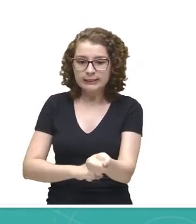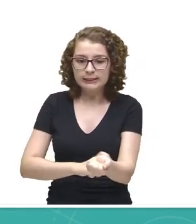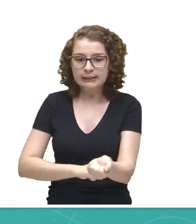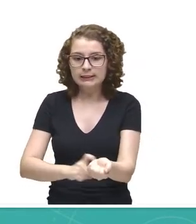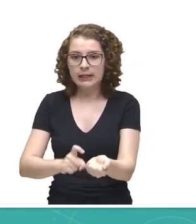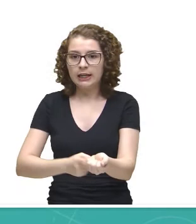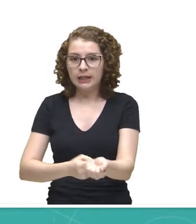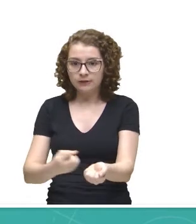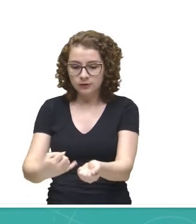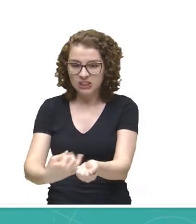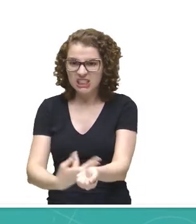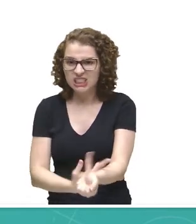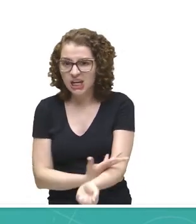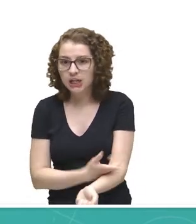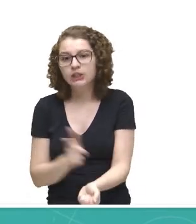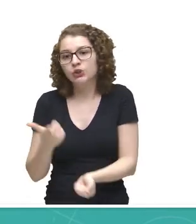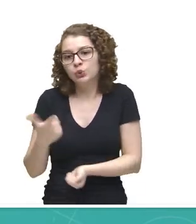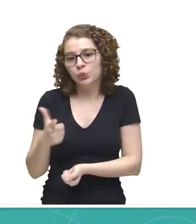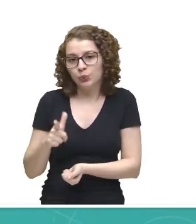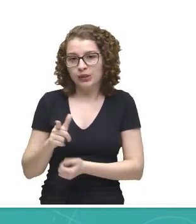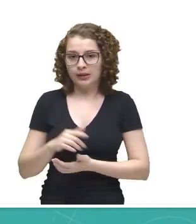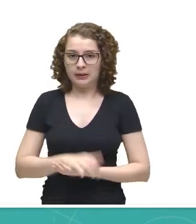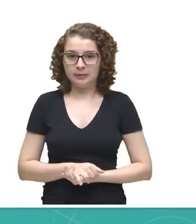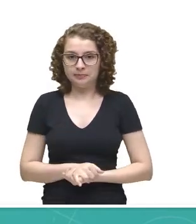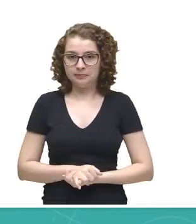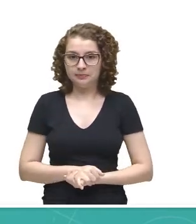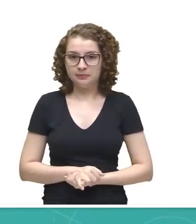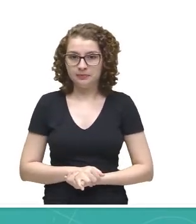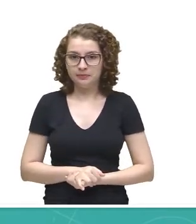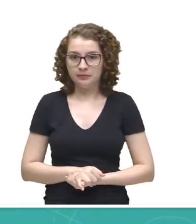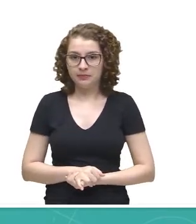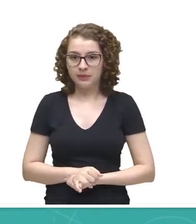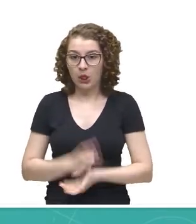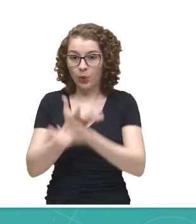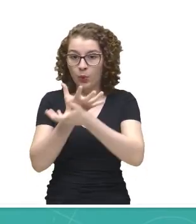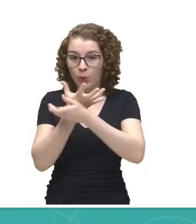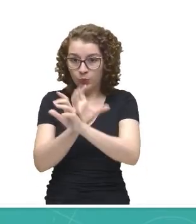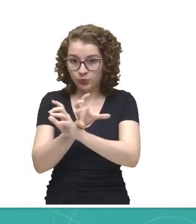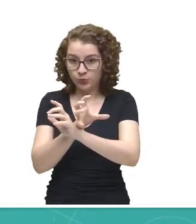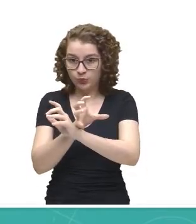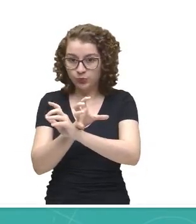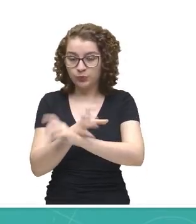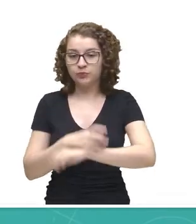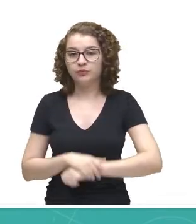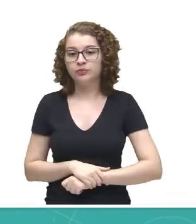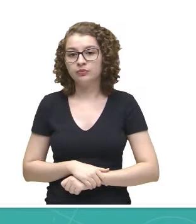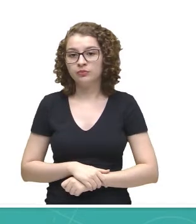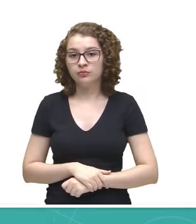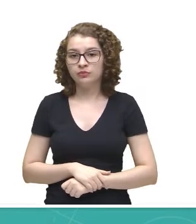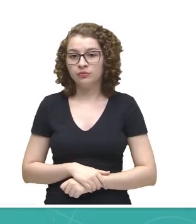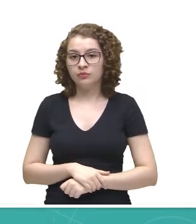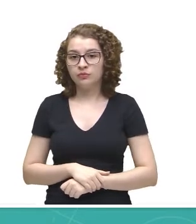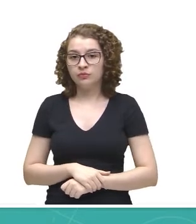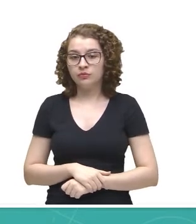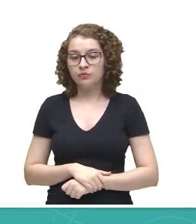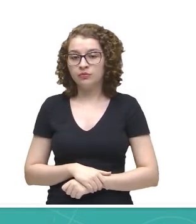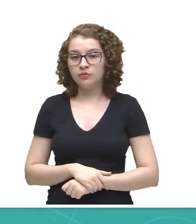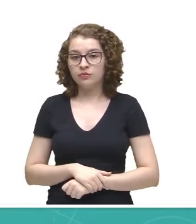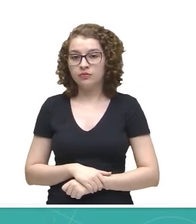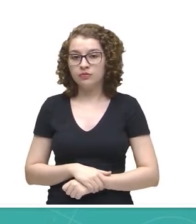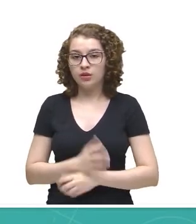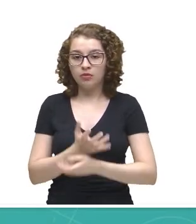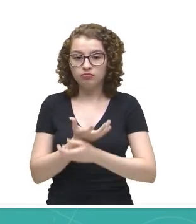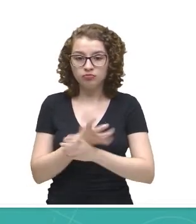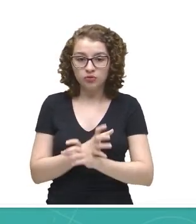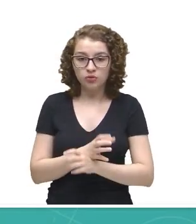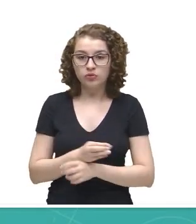vascularização. Aqui a gente observa o tecido ósseo, que forma ali a composição dos nossos ossos, que tem mais